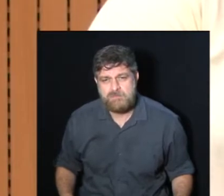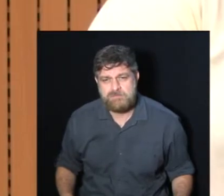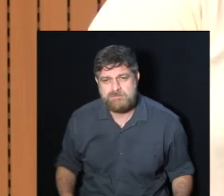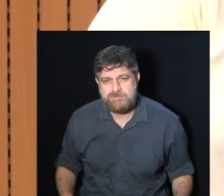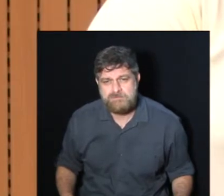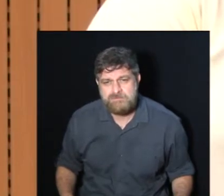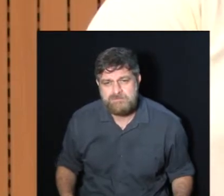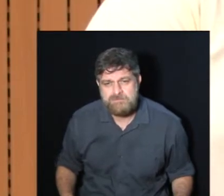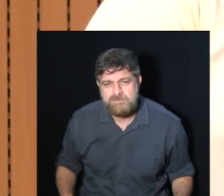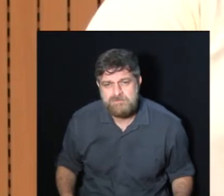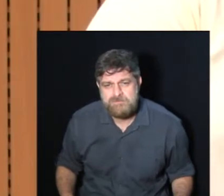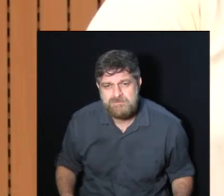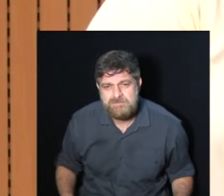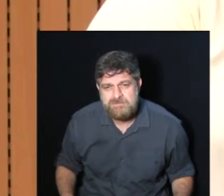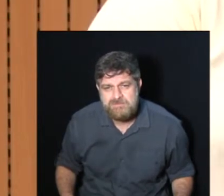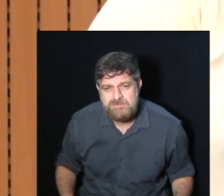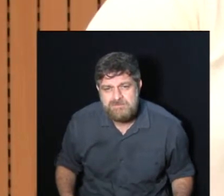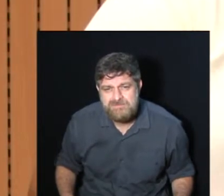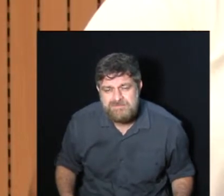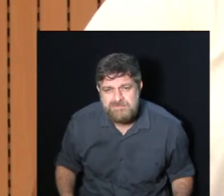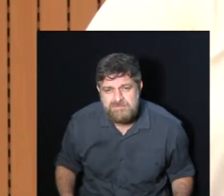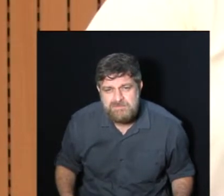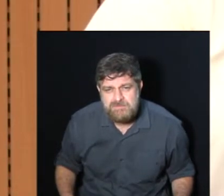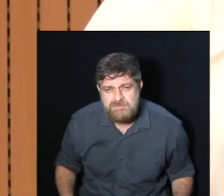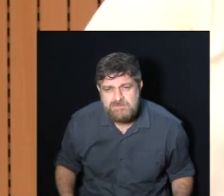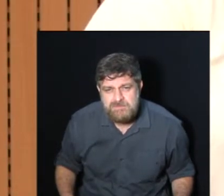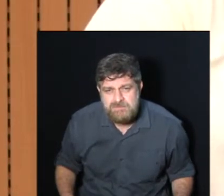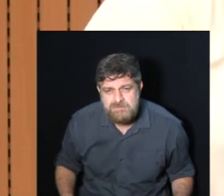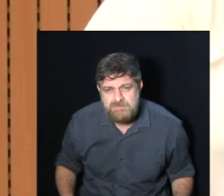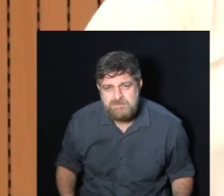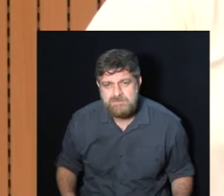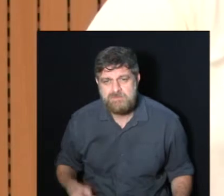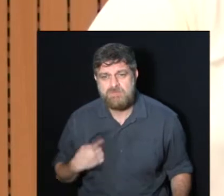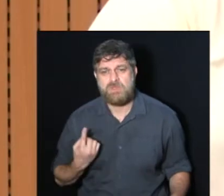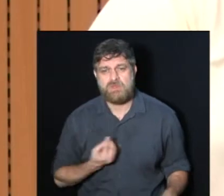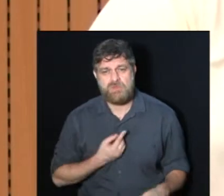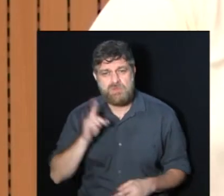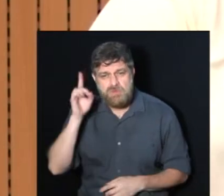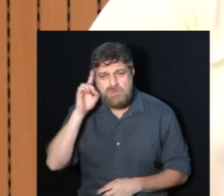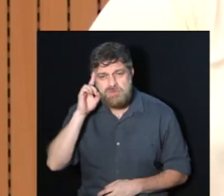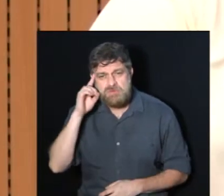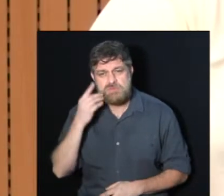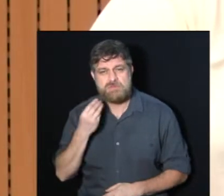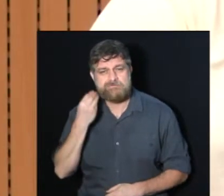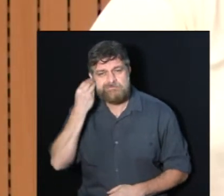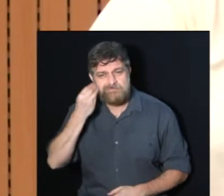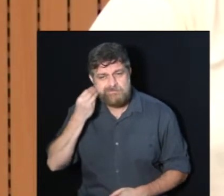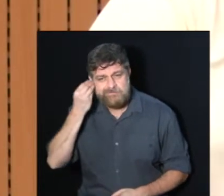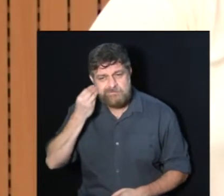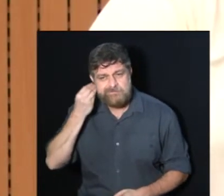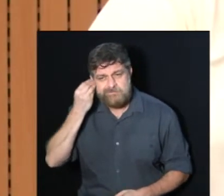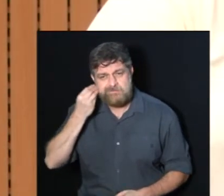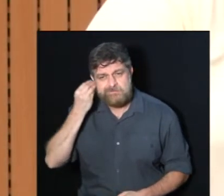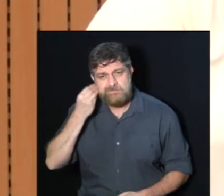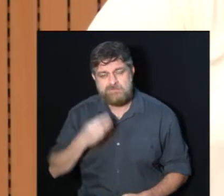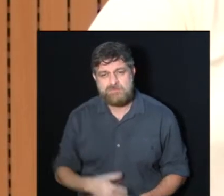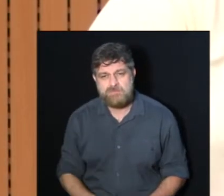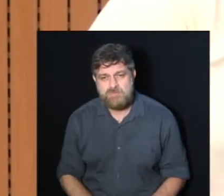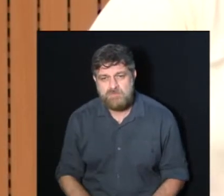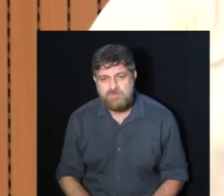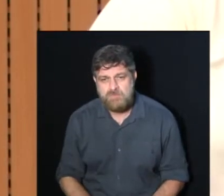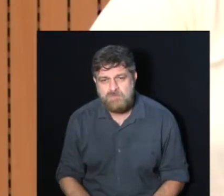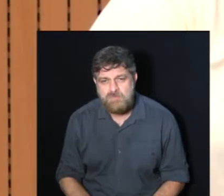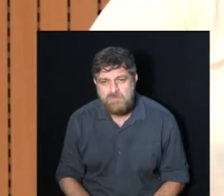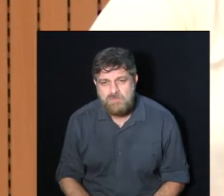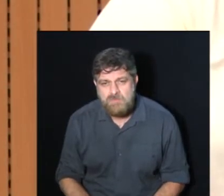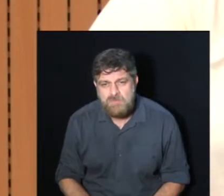são os problemas que a gente vivencia no dia a dia enquanto promotora legal popular. E